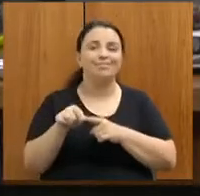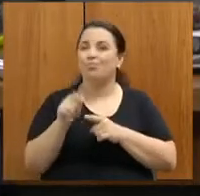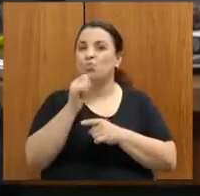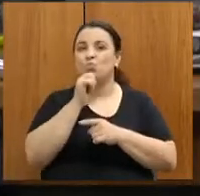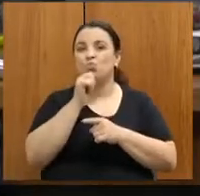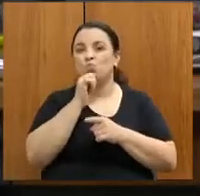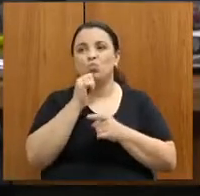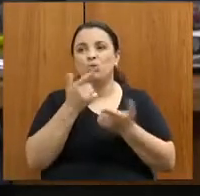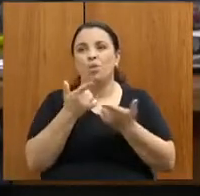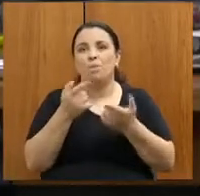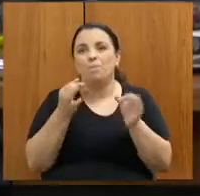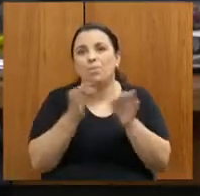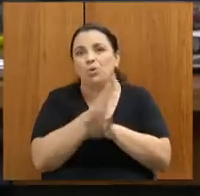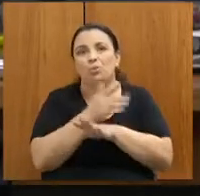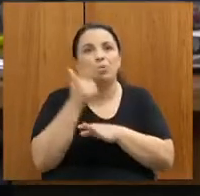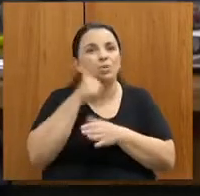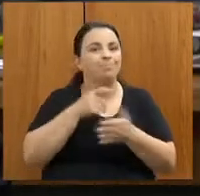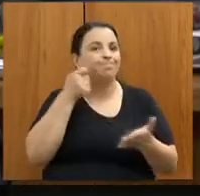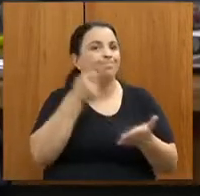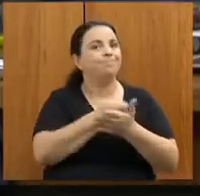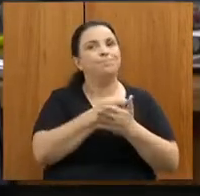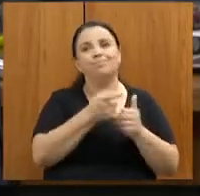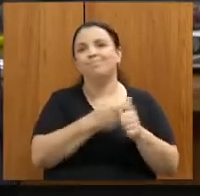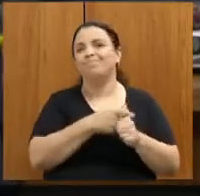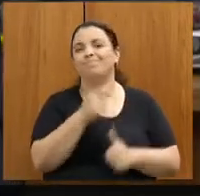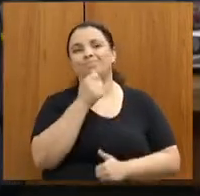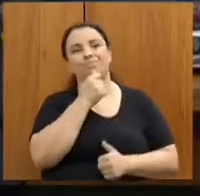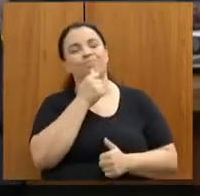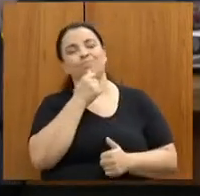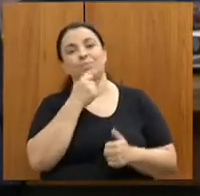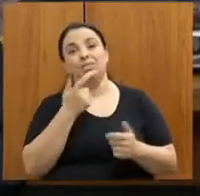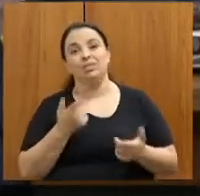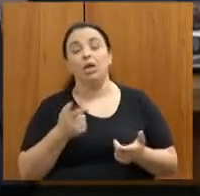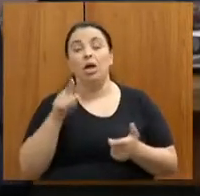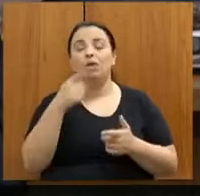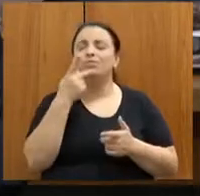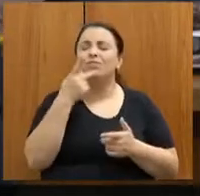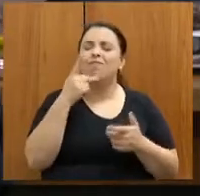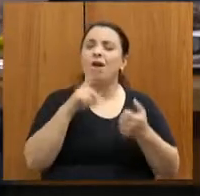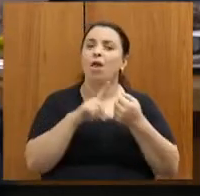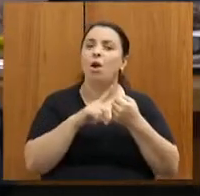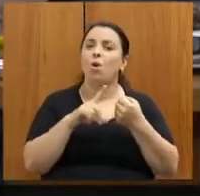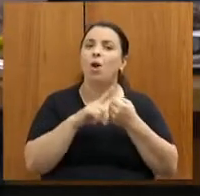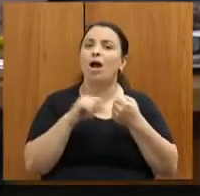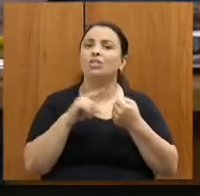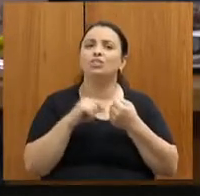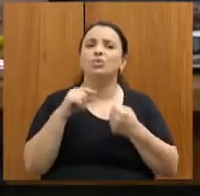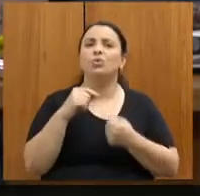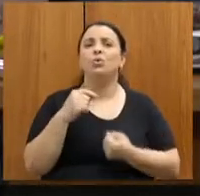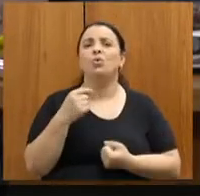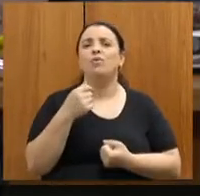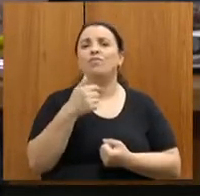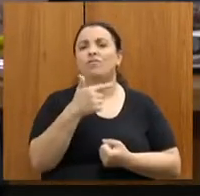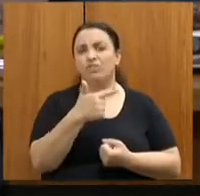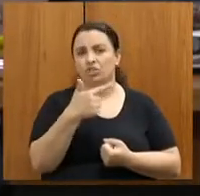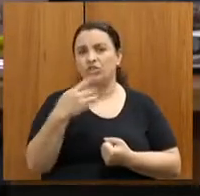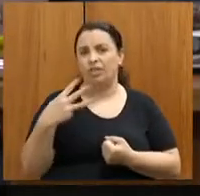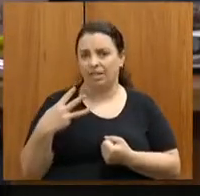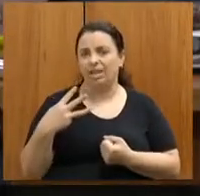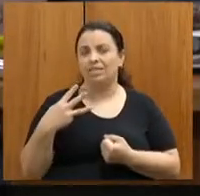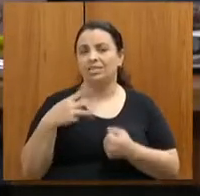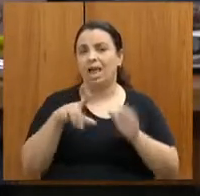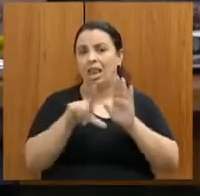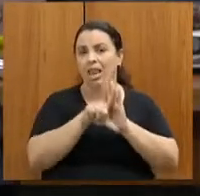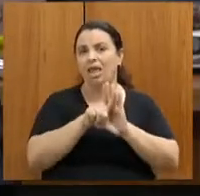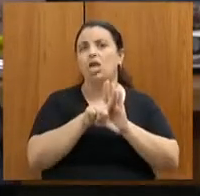vou entrar na resposta do Senhor do artigo 23 sobre sua menciona esse o o Estado aderisse ao artigo 23 da lei